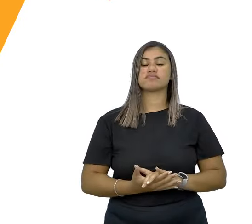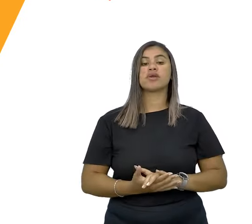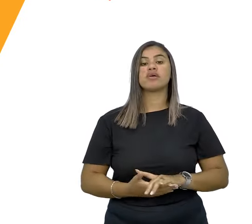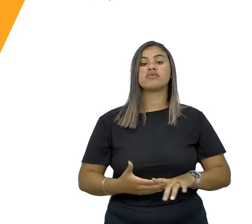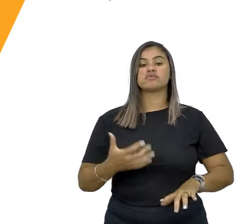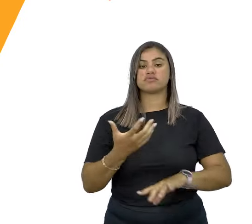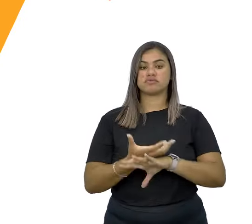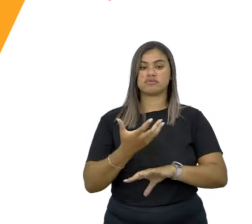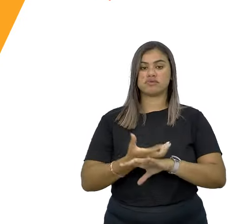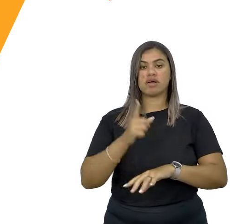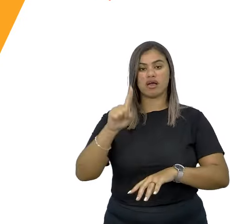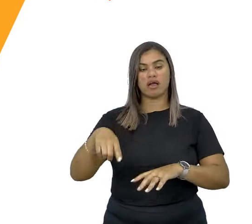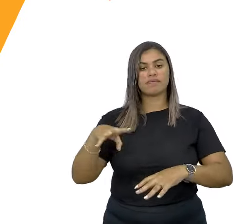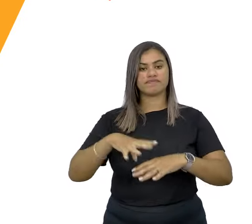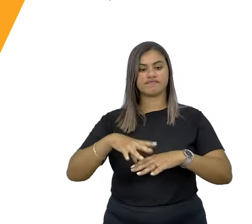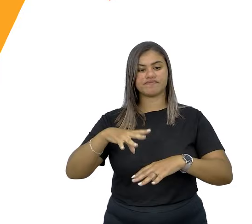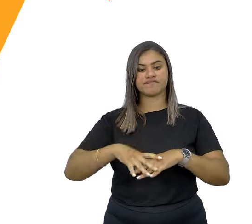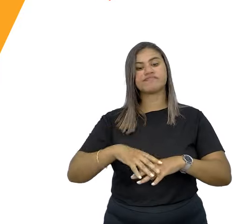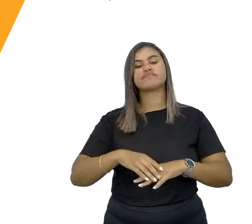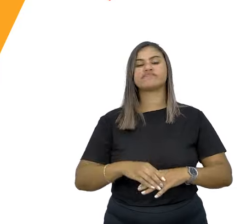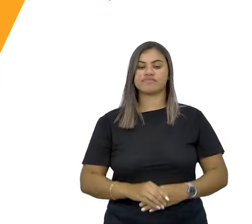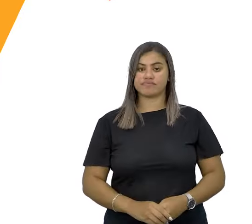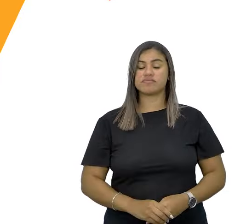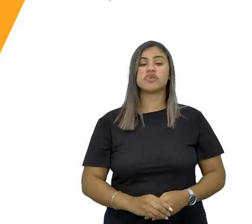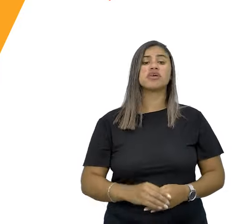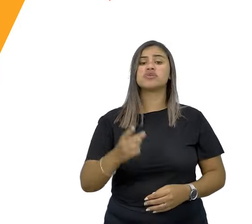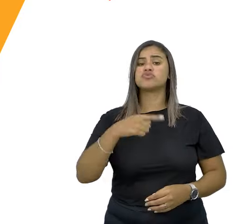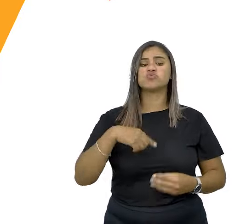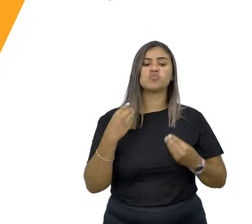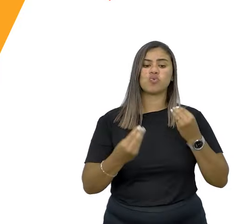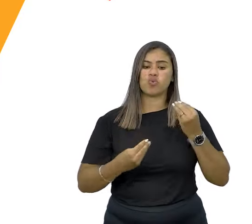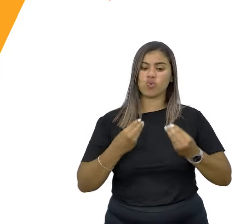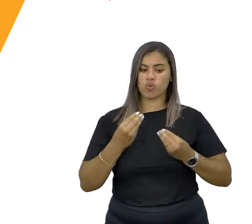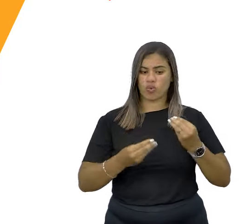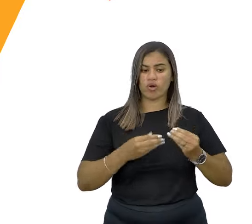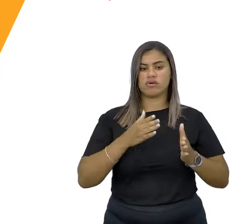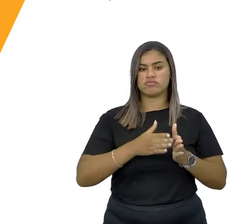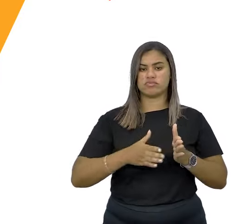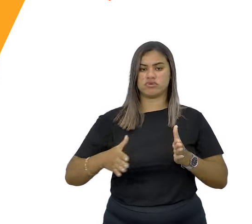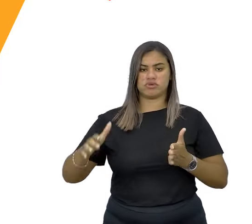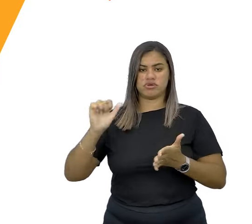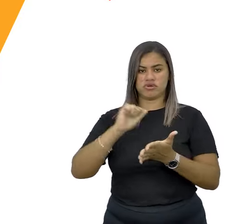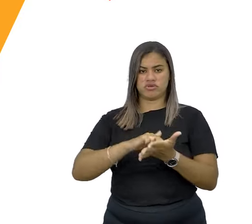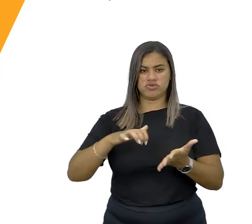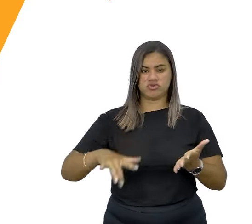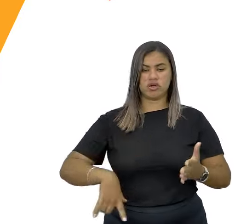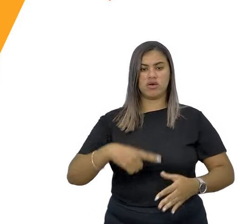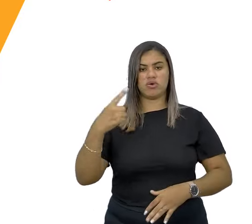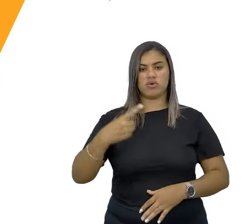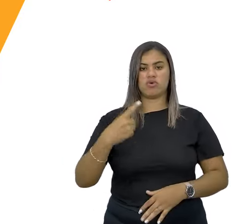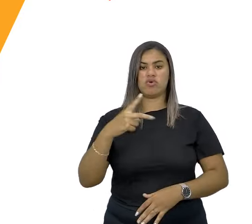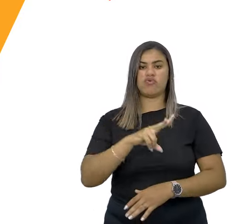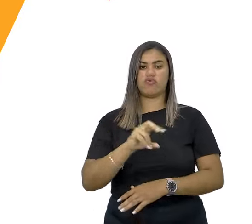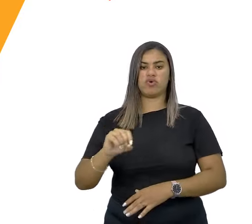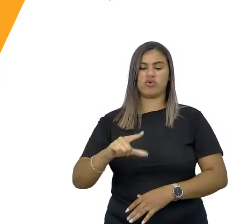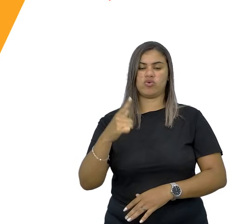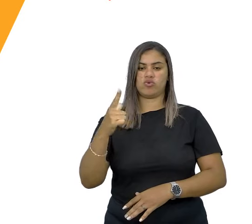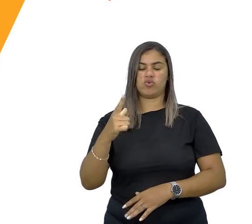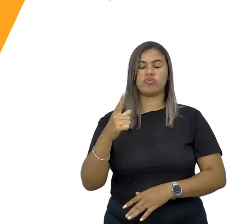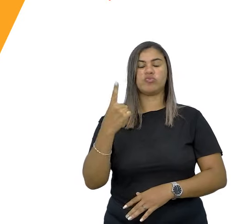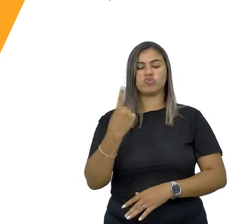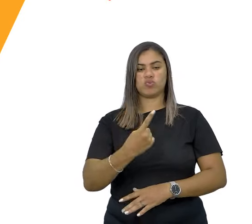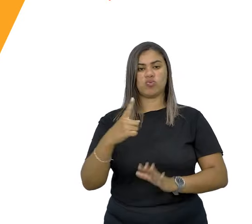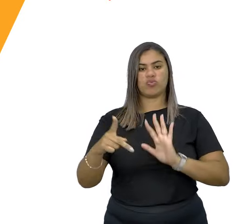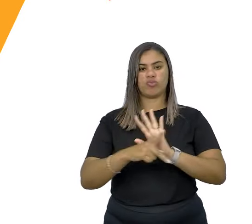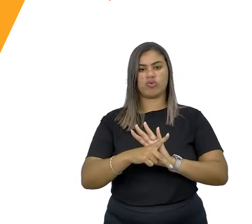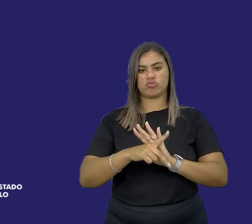é matemática, e vamos trabalhar o quê? Vamos trabalhar a sequência de atividades 1 do volume 1 do Aprender Sempre.